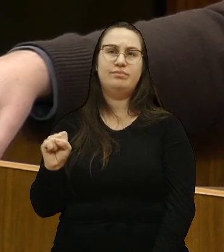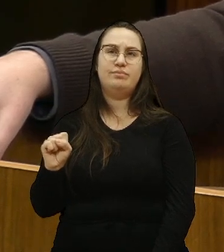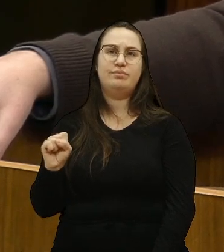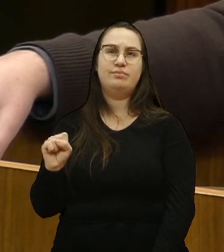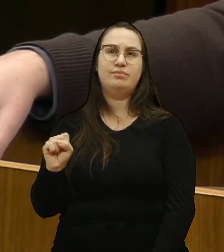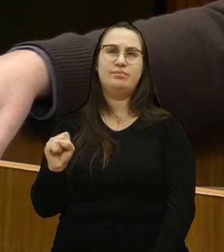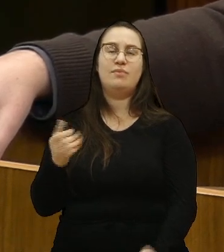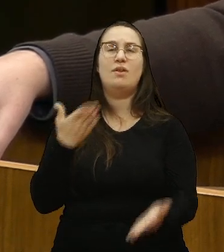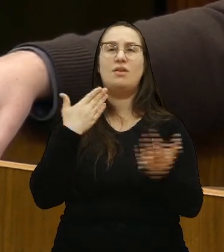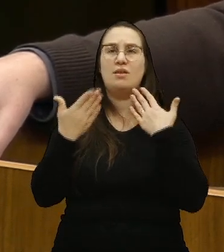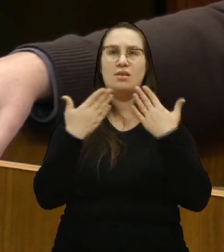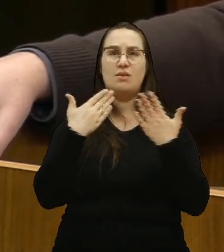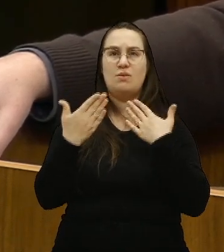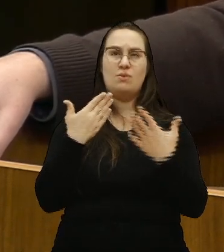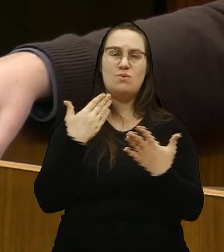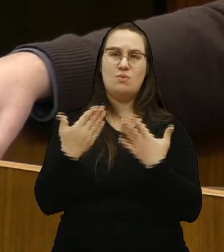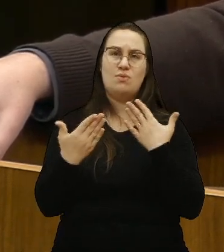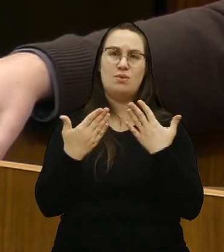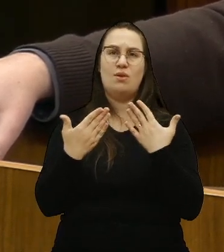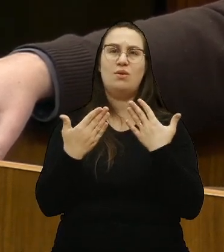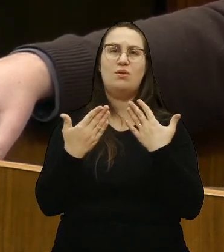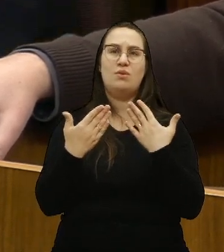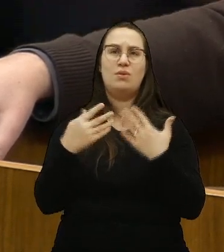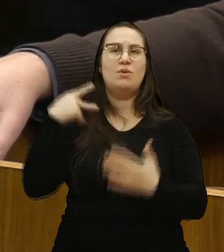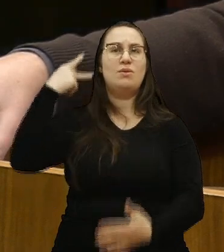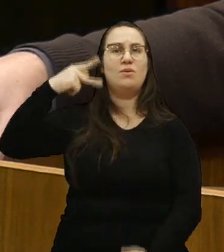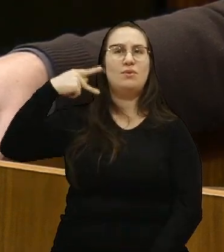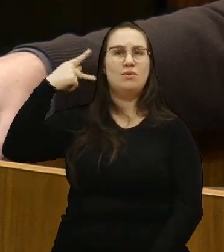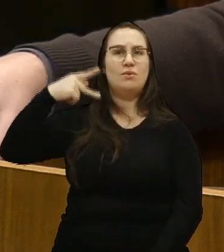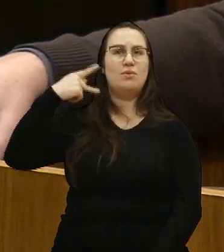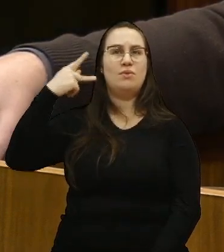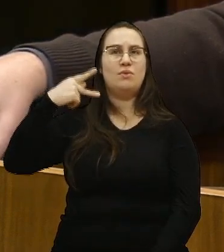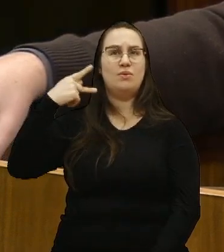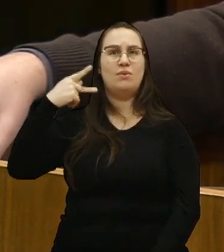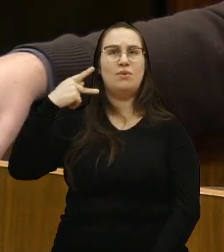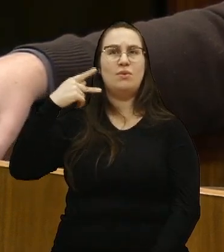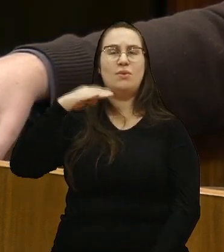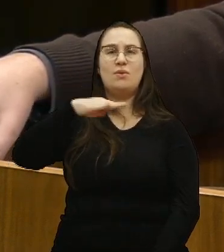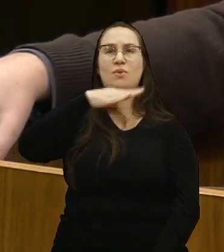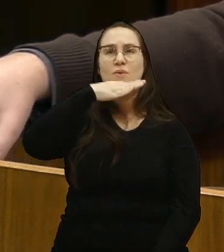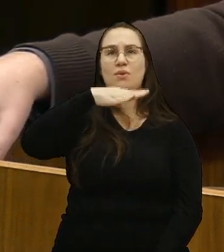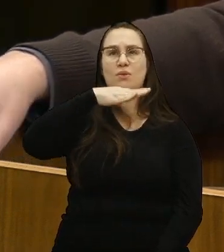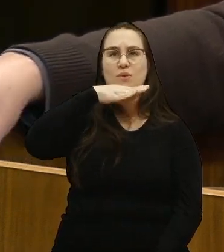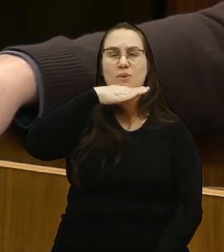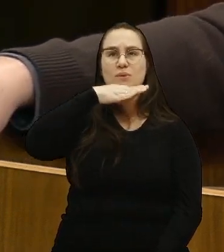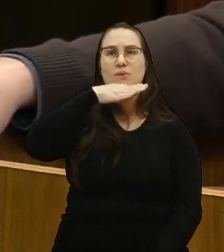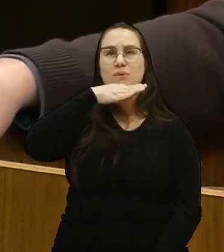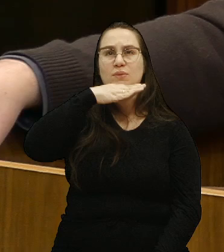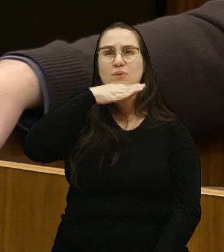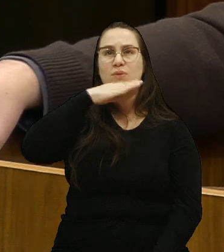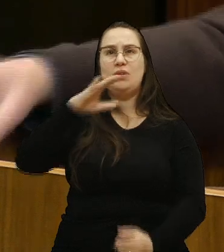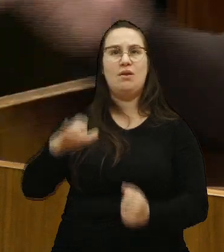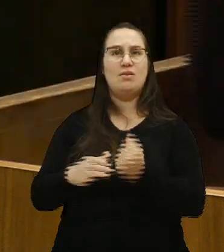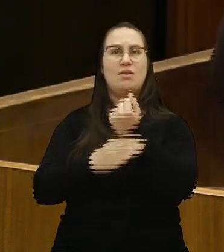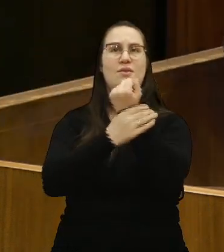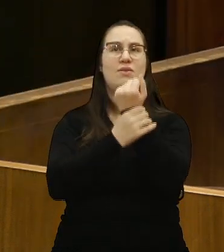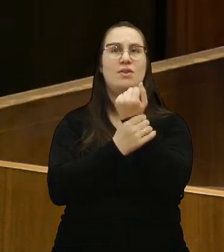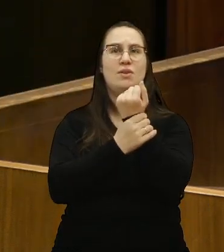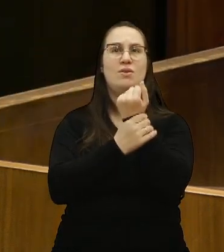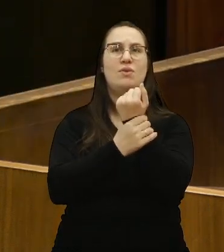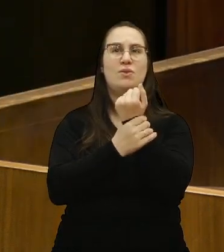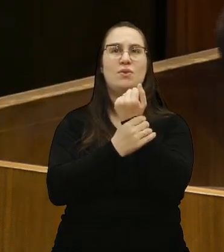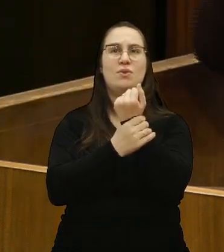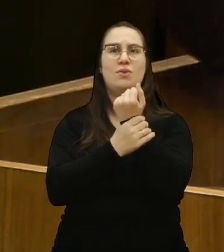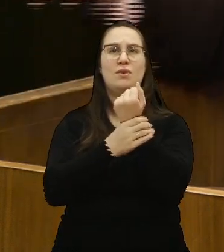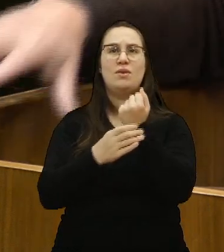E essa discussão, vereador Bortola, que é um defensor também da